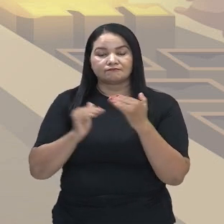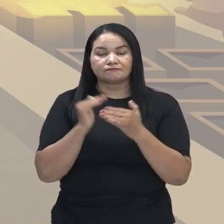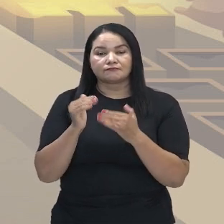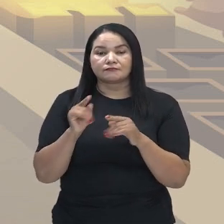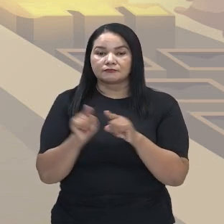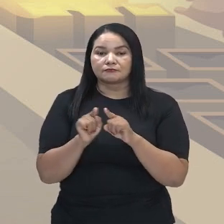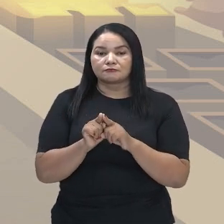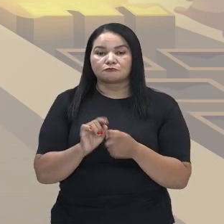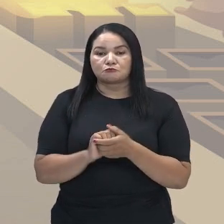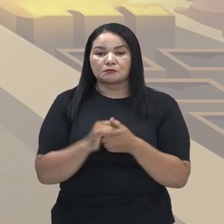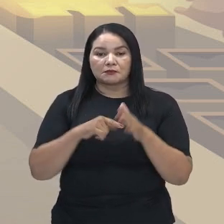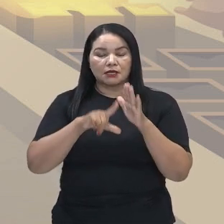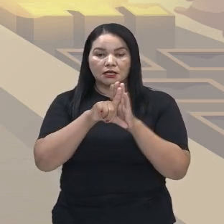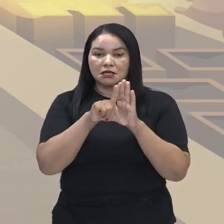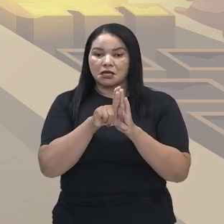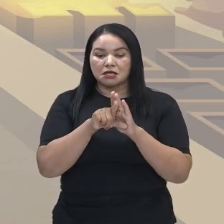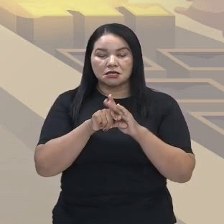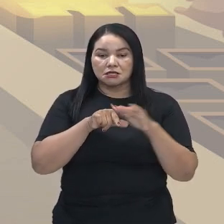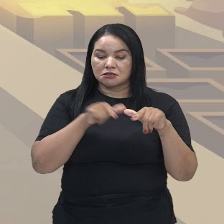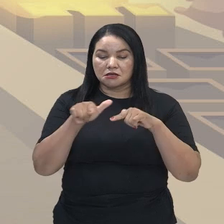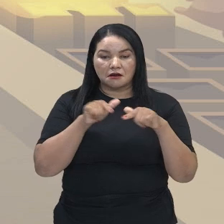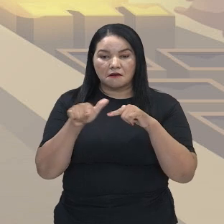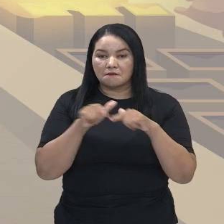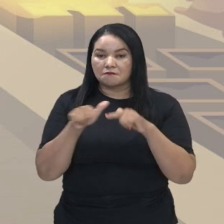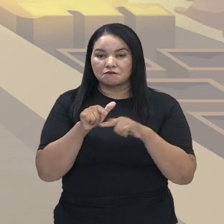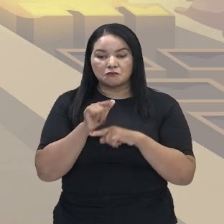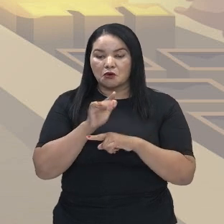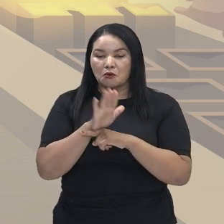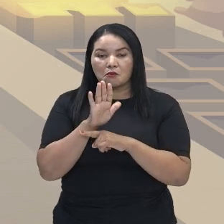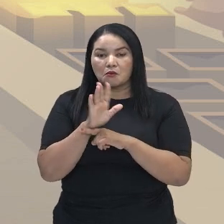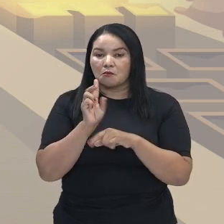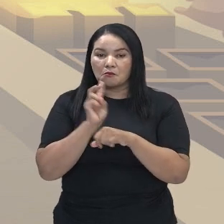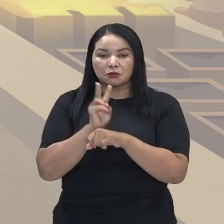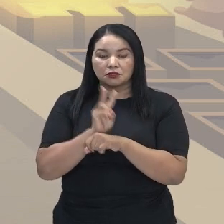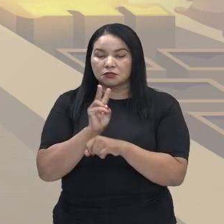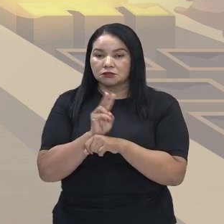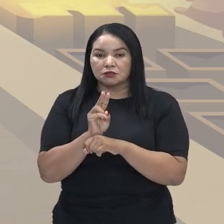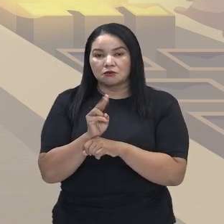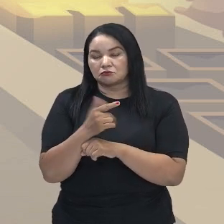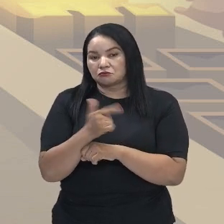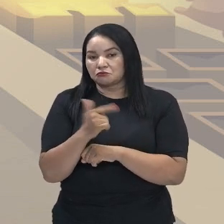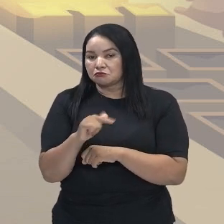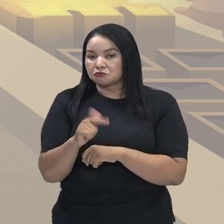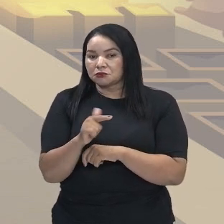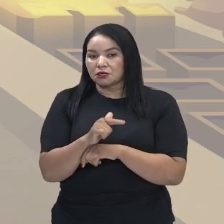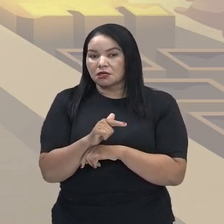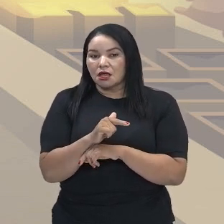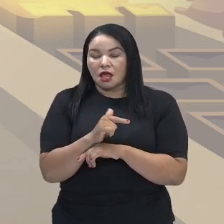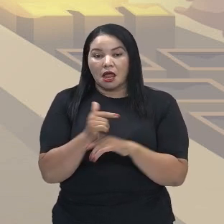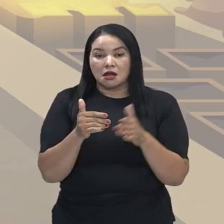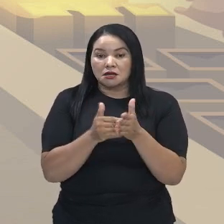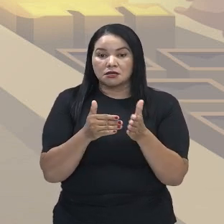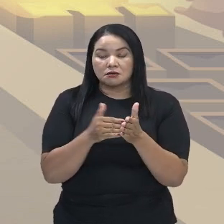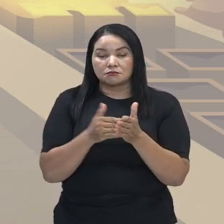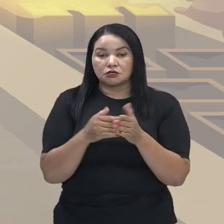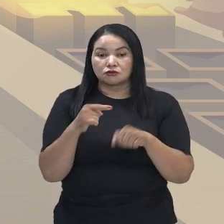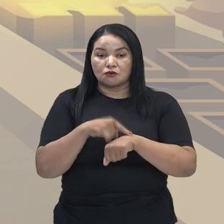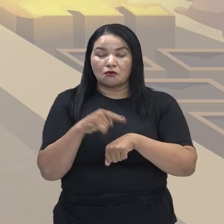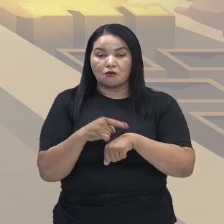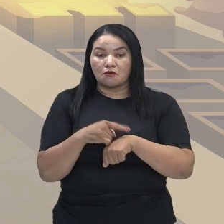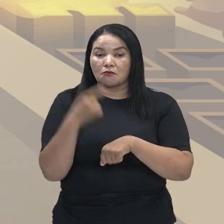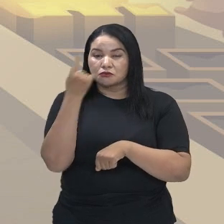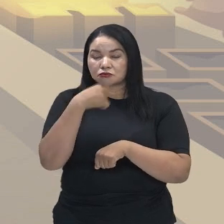havia leis trabalhistas, não havia nenhuma lei que limitasse a jornada de trabalho, que